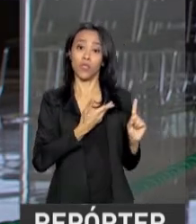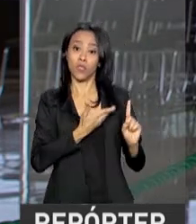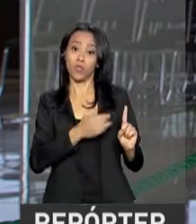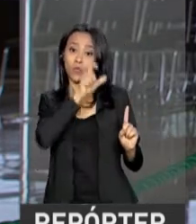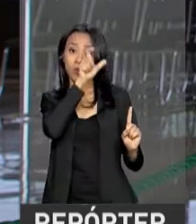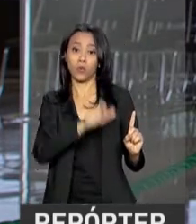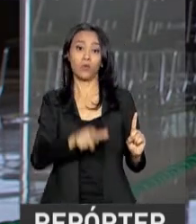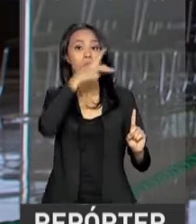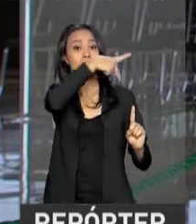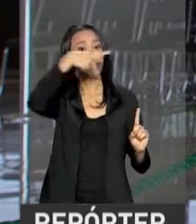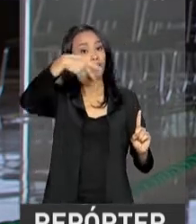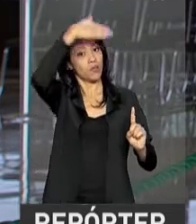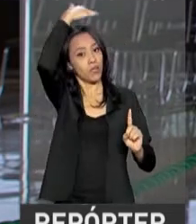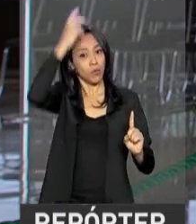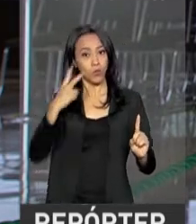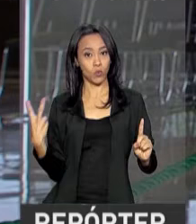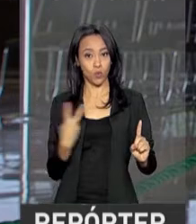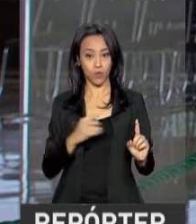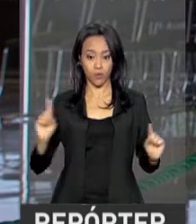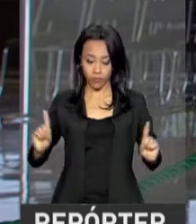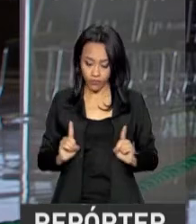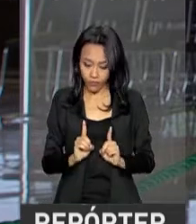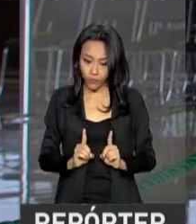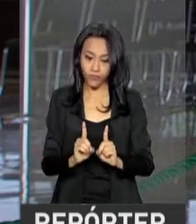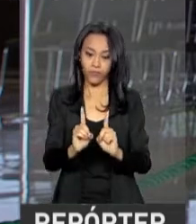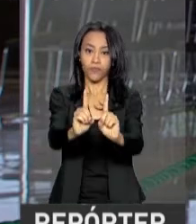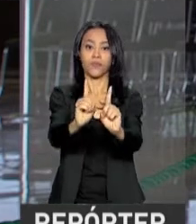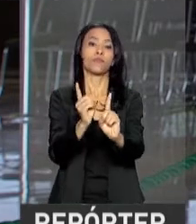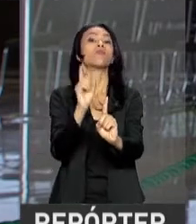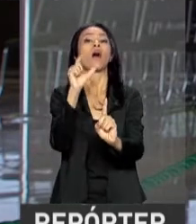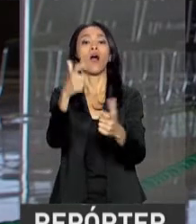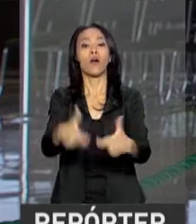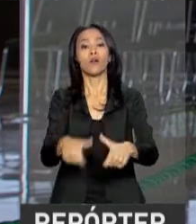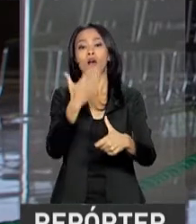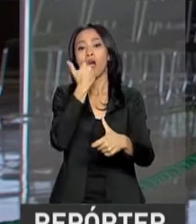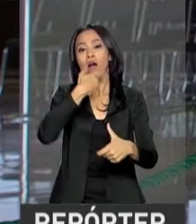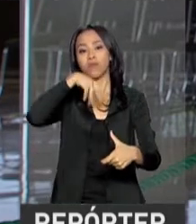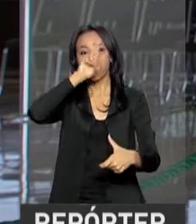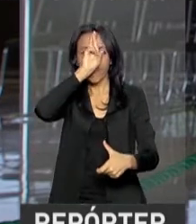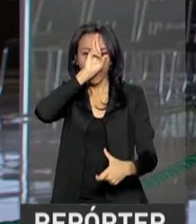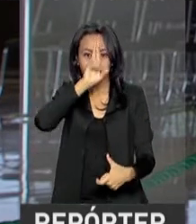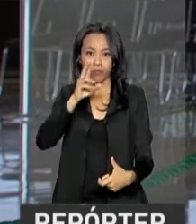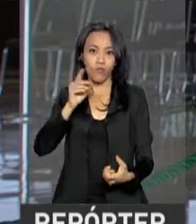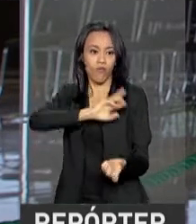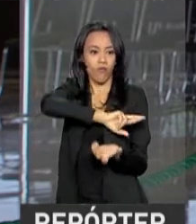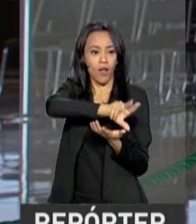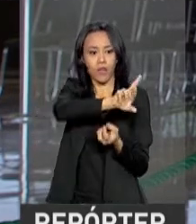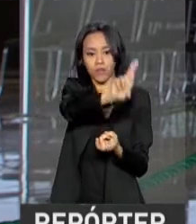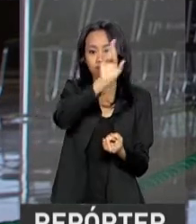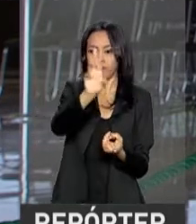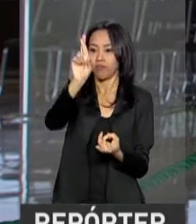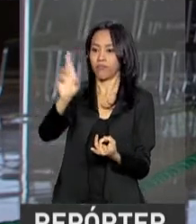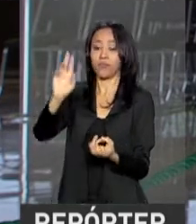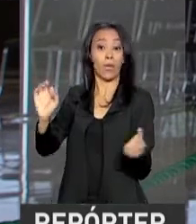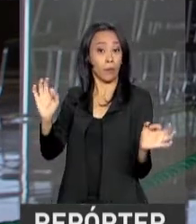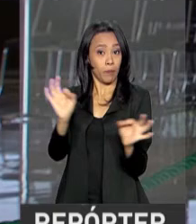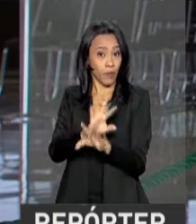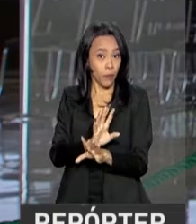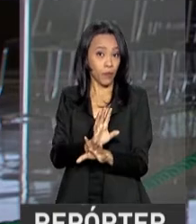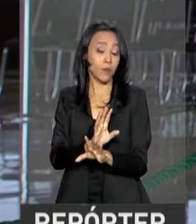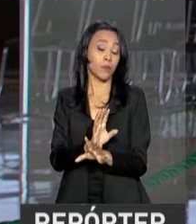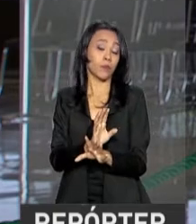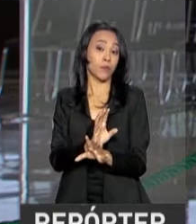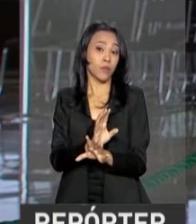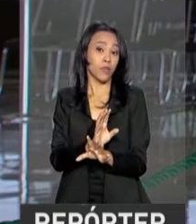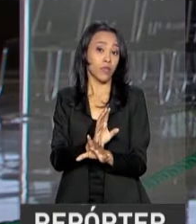itamaraty lá eles vão almoçar juntos vão participar de um almoço com várias autoridades e depois o vice presidente norte americano assim como o